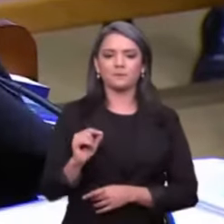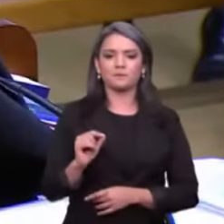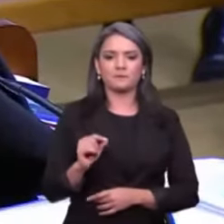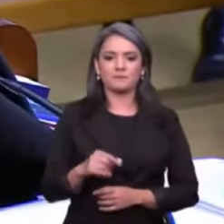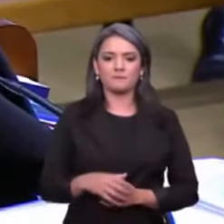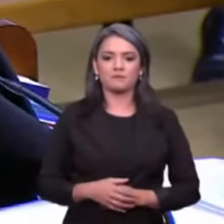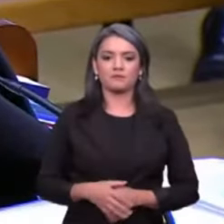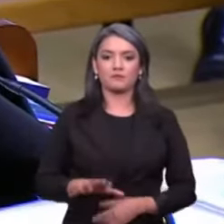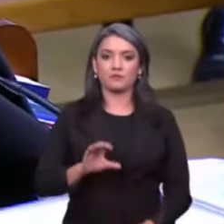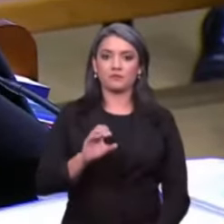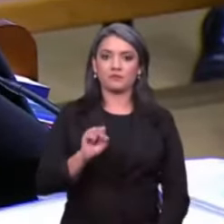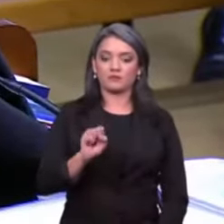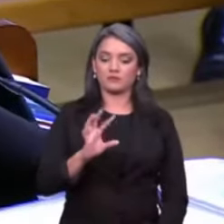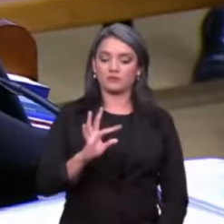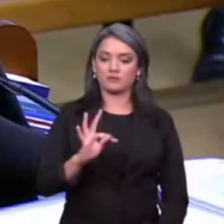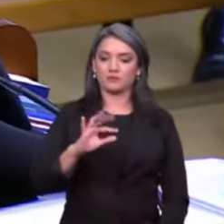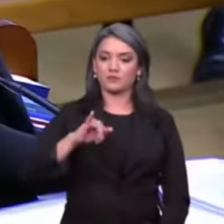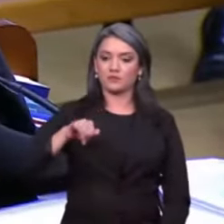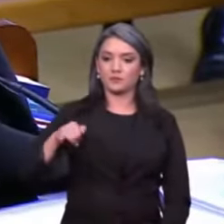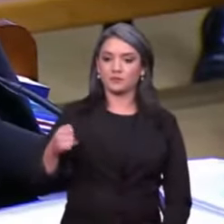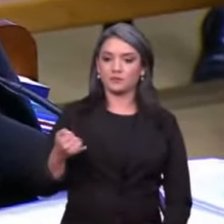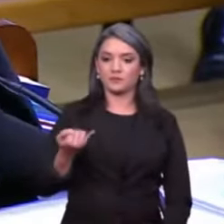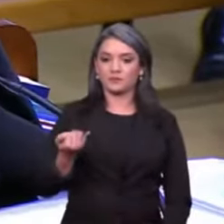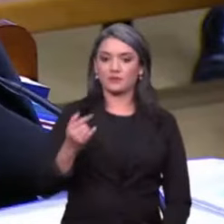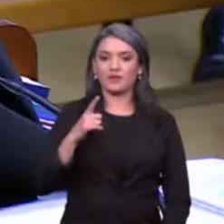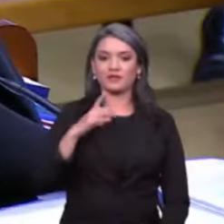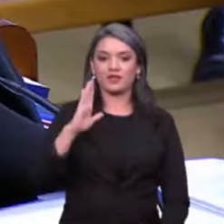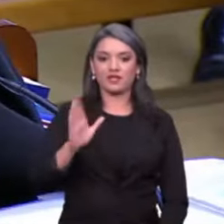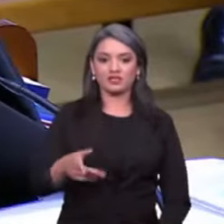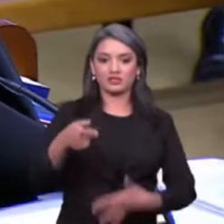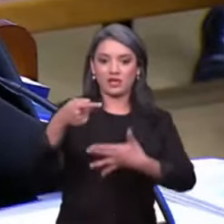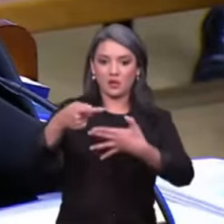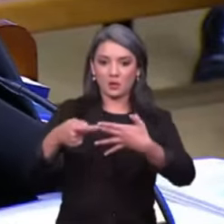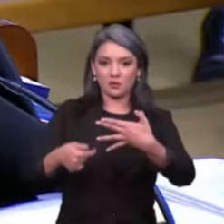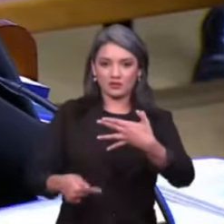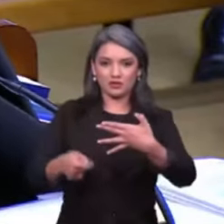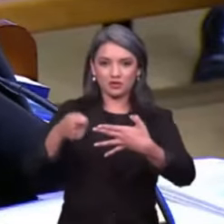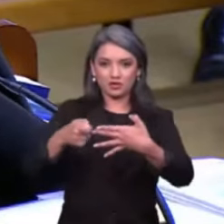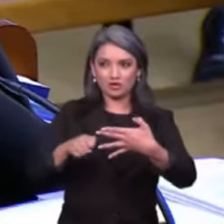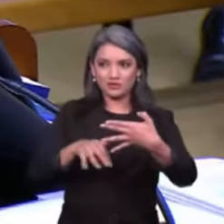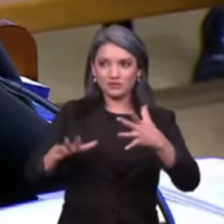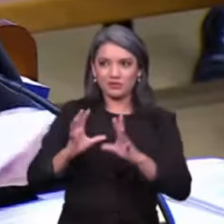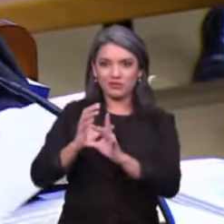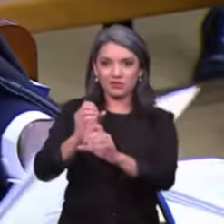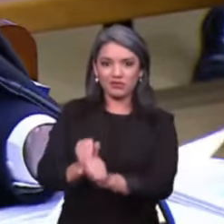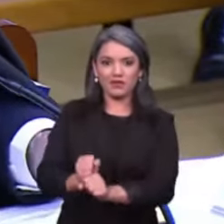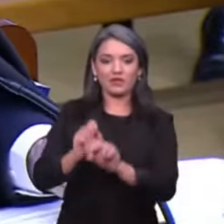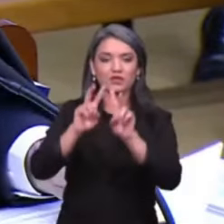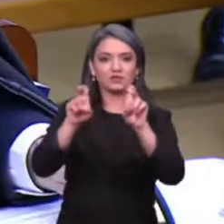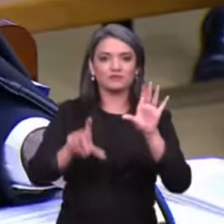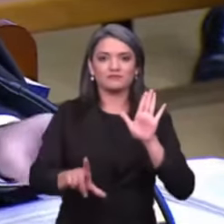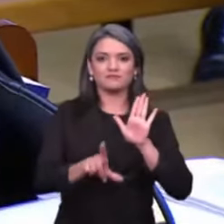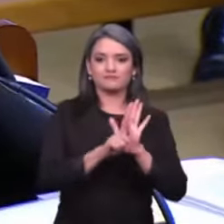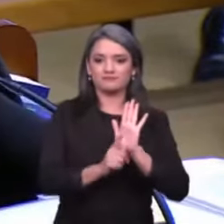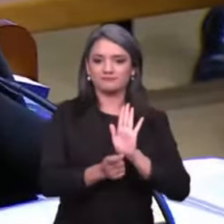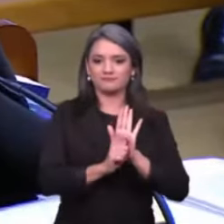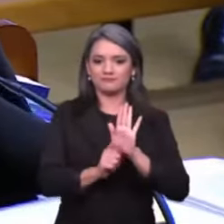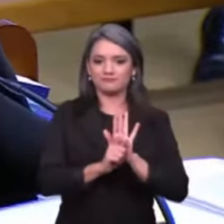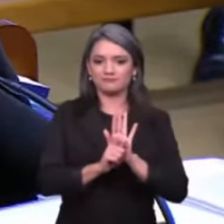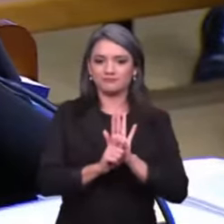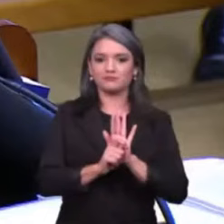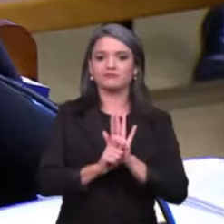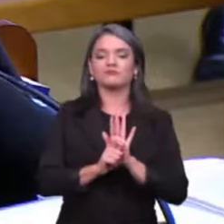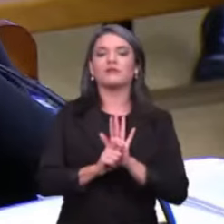O STJ tem um compilado de jurisprudência sobre a lei de drogas. No item 7